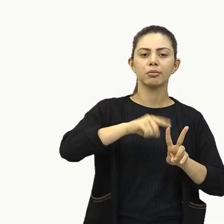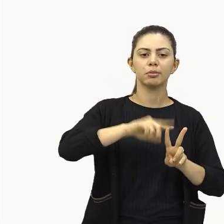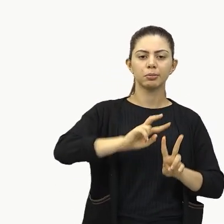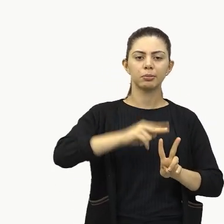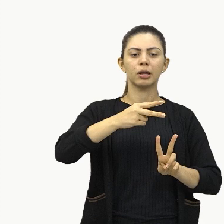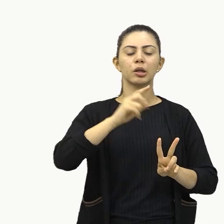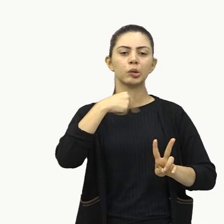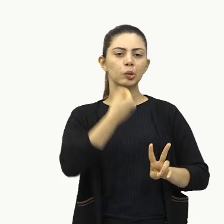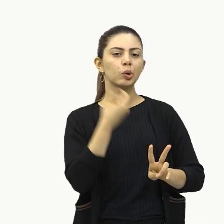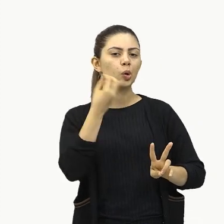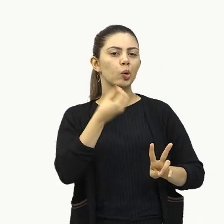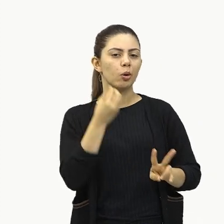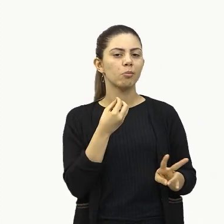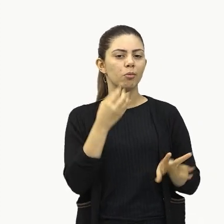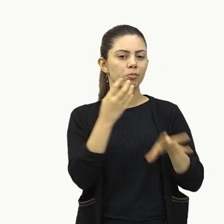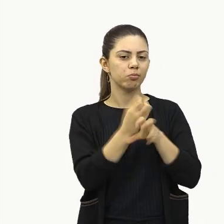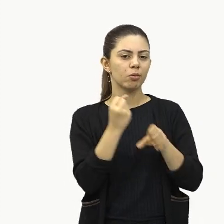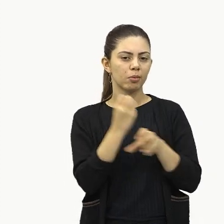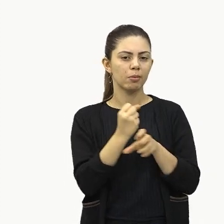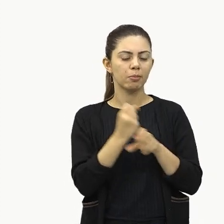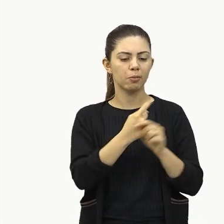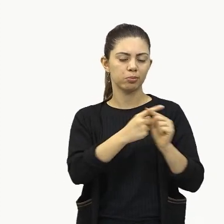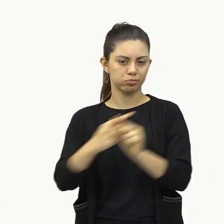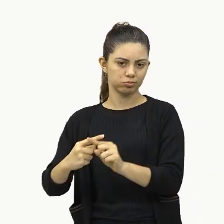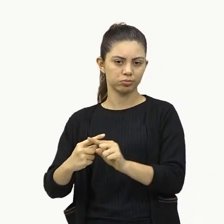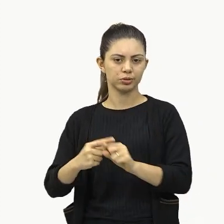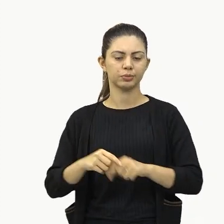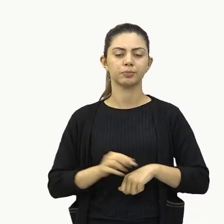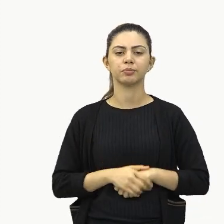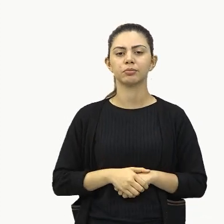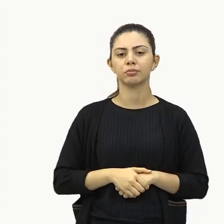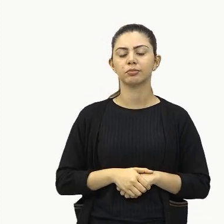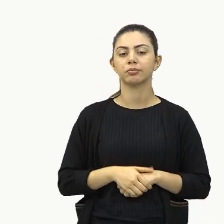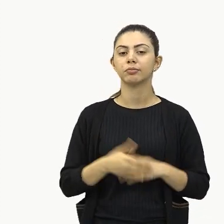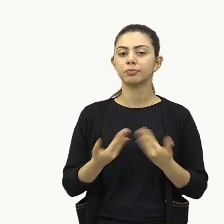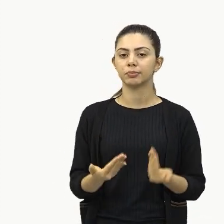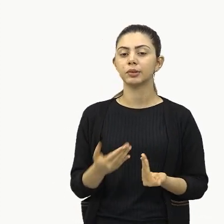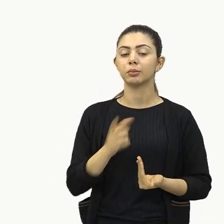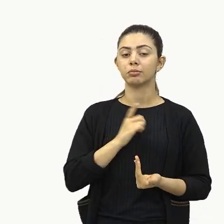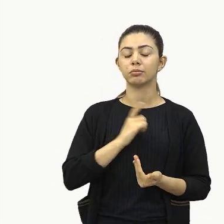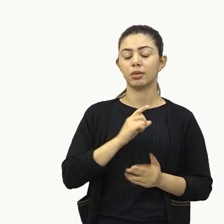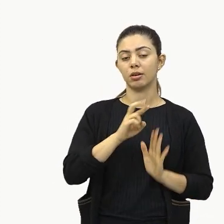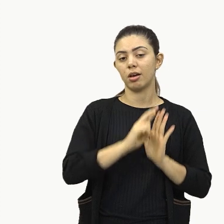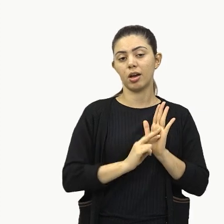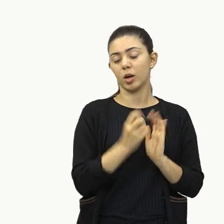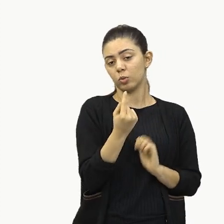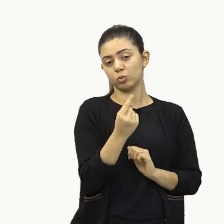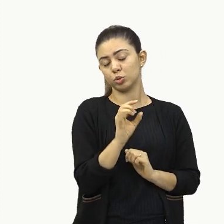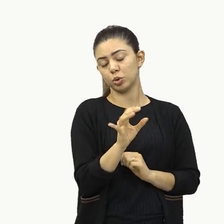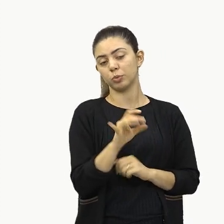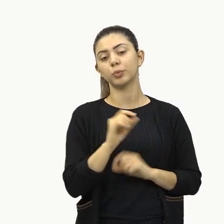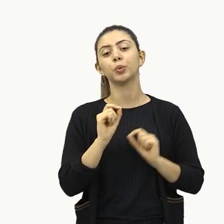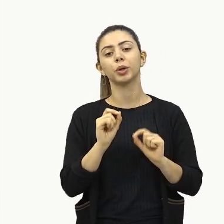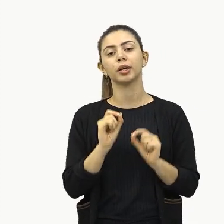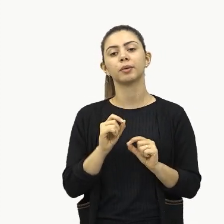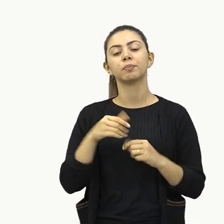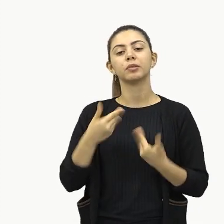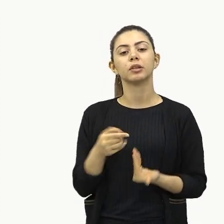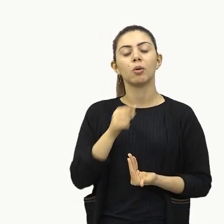É mais simples. O critério aí só é um. Qual é o critério? Que os radicais, para